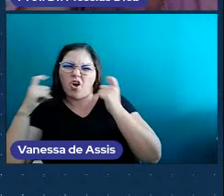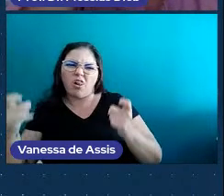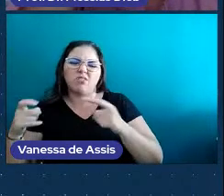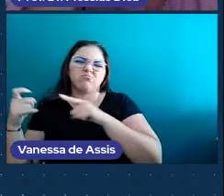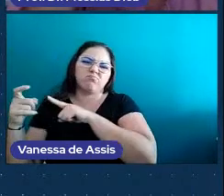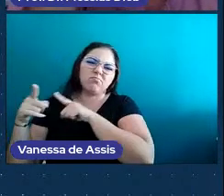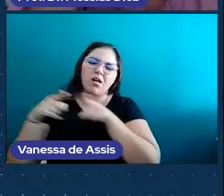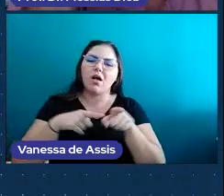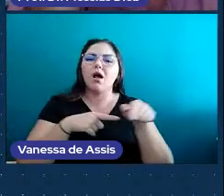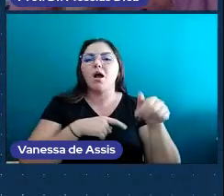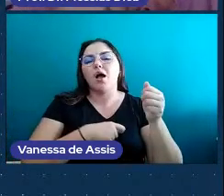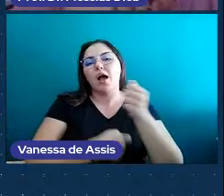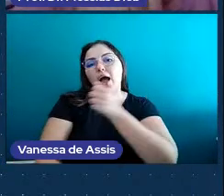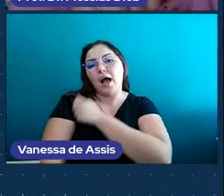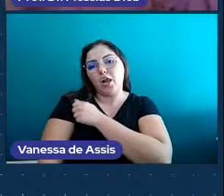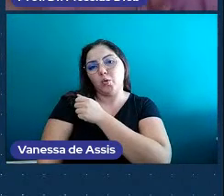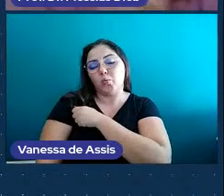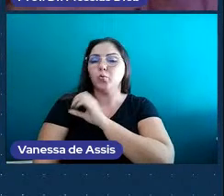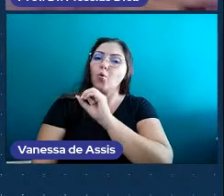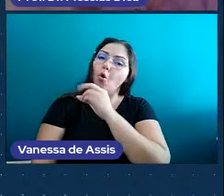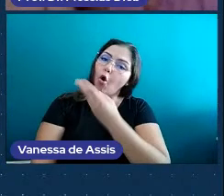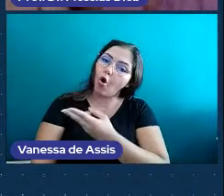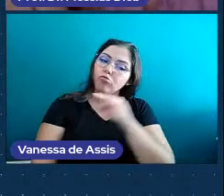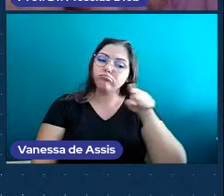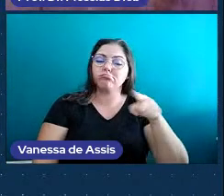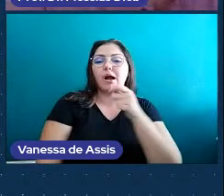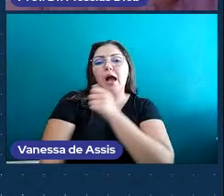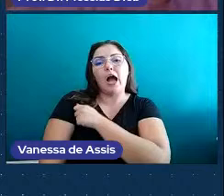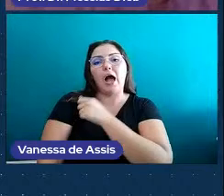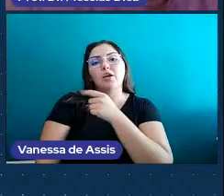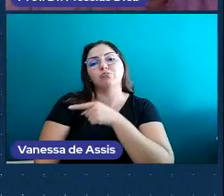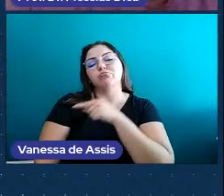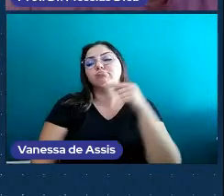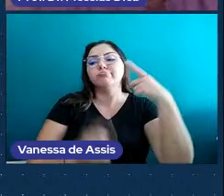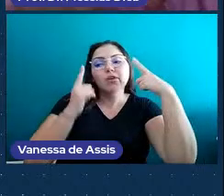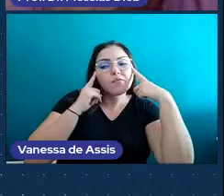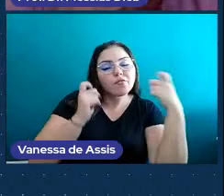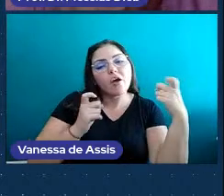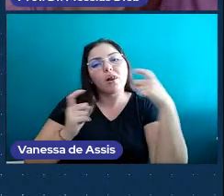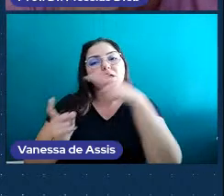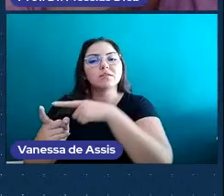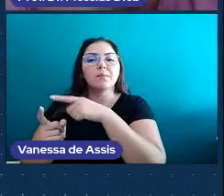contra os professores. Cada uma dessas possibilidades dá uma pesquisa.